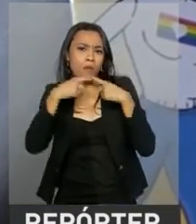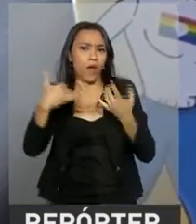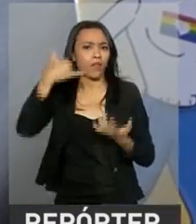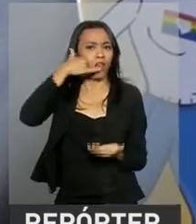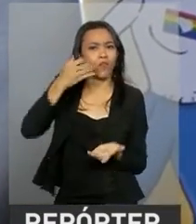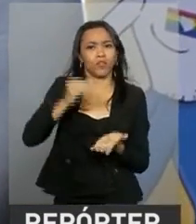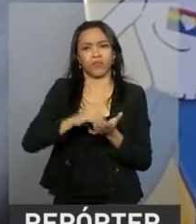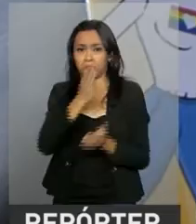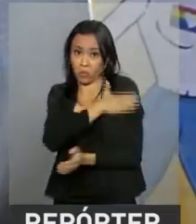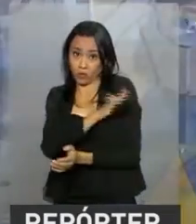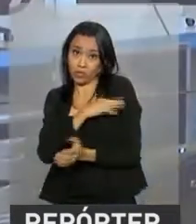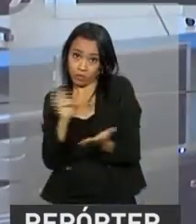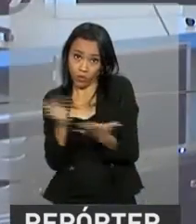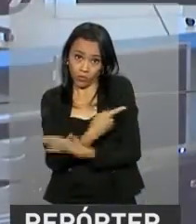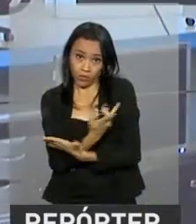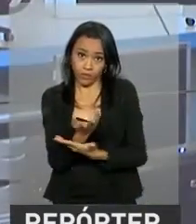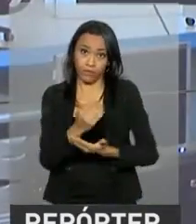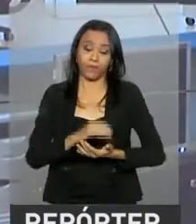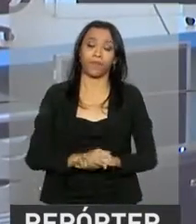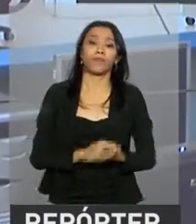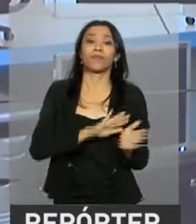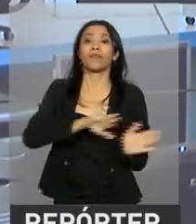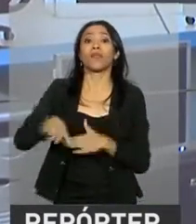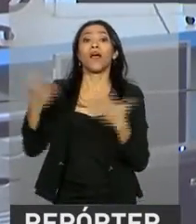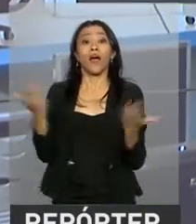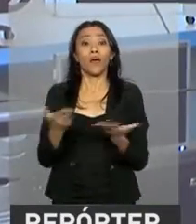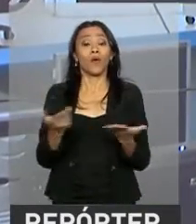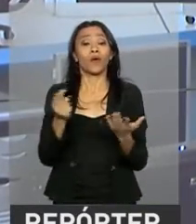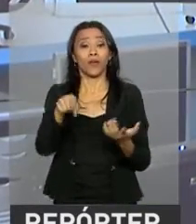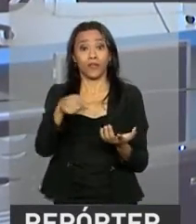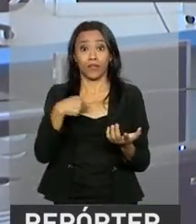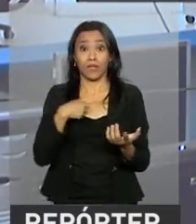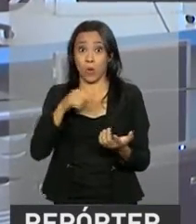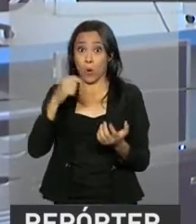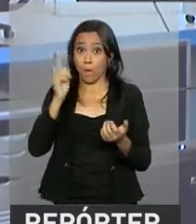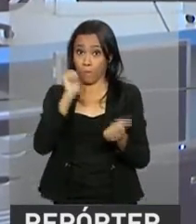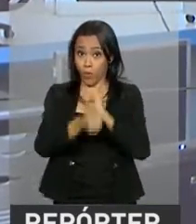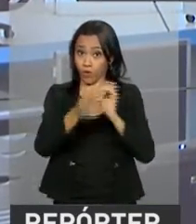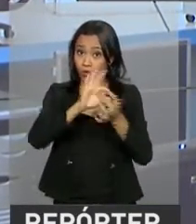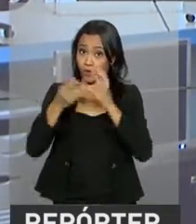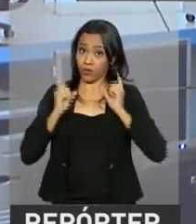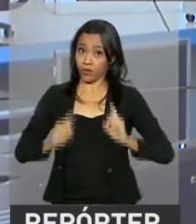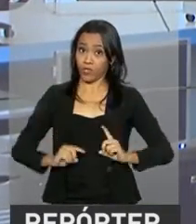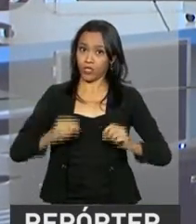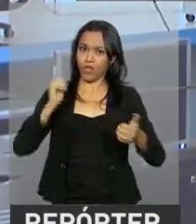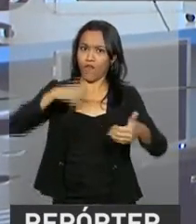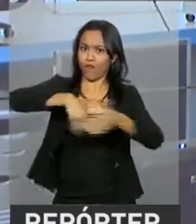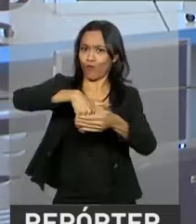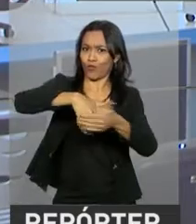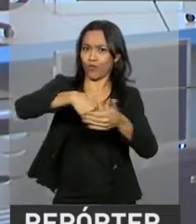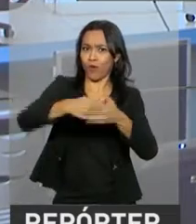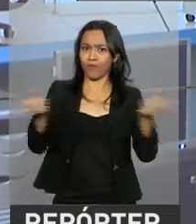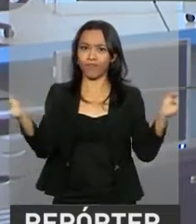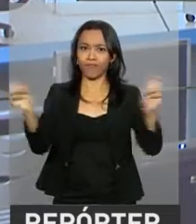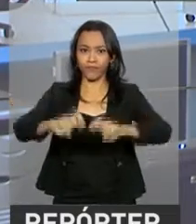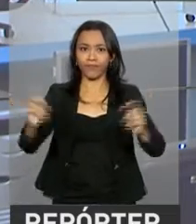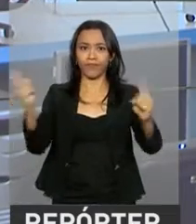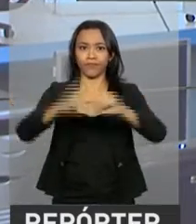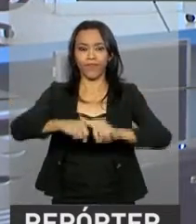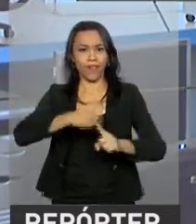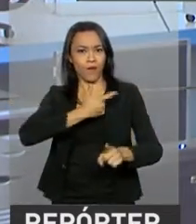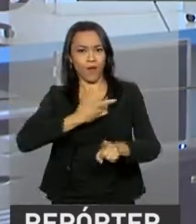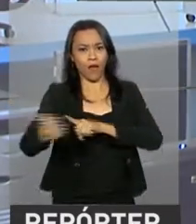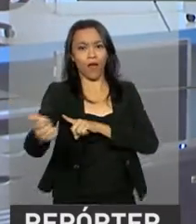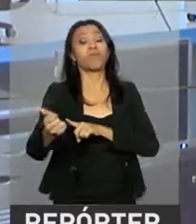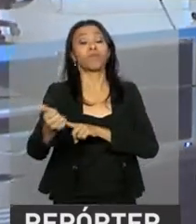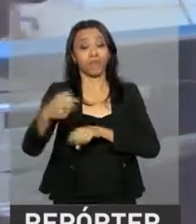de preconceito. Agora falando da competição paralímpica, o Brasil está na final do futebol de 5, depois de vencer a China.